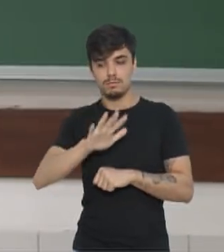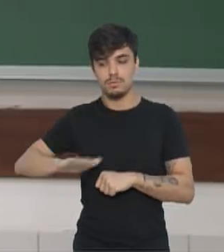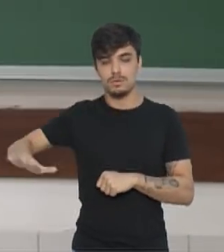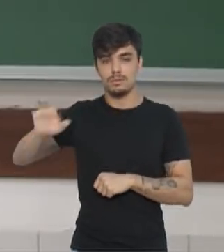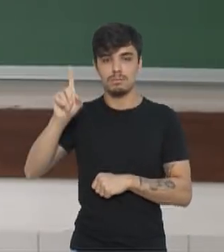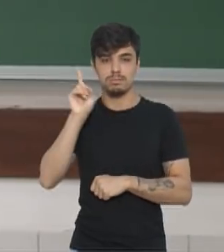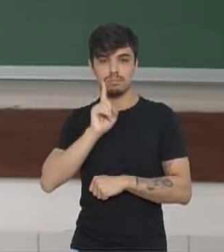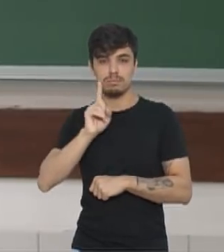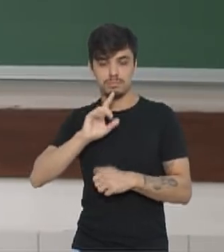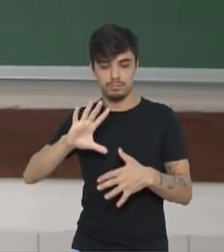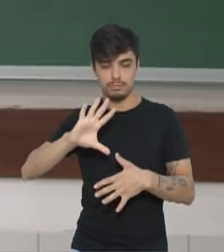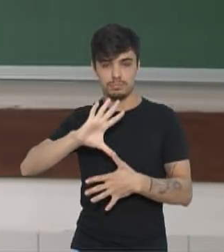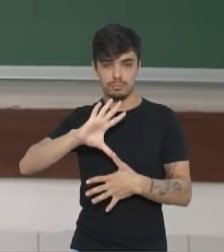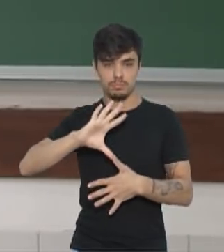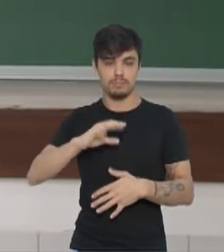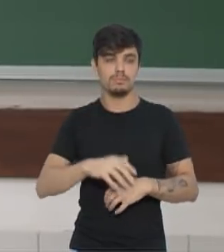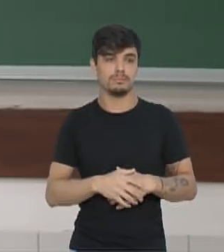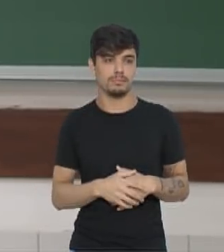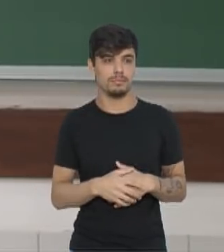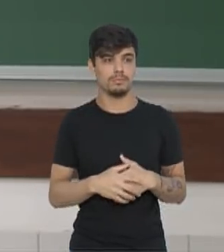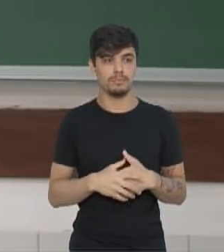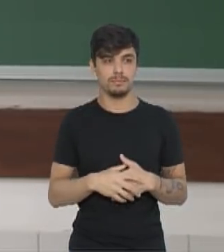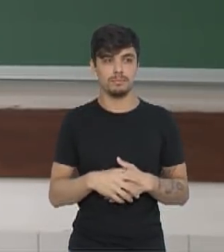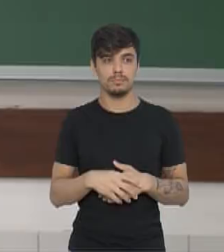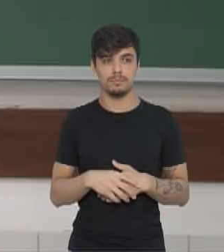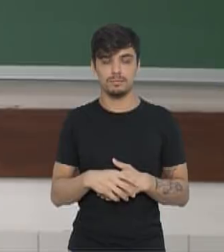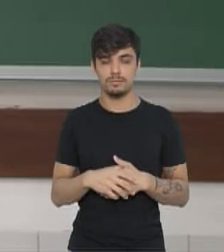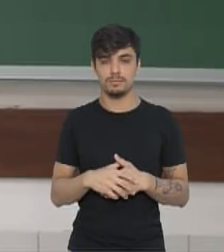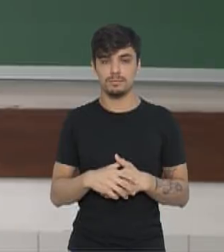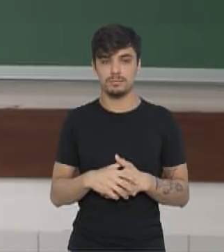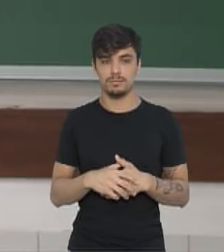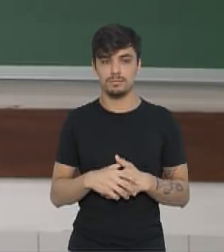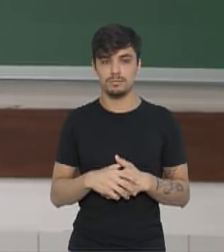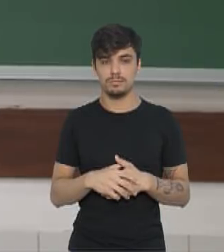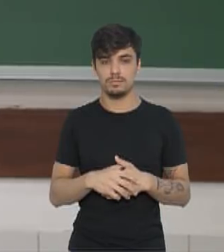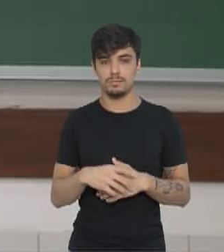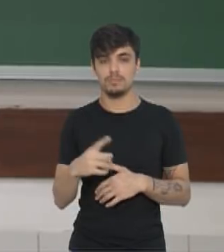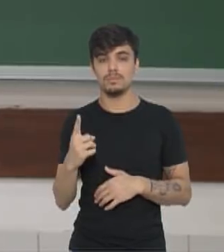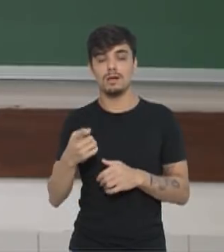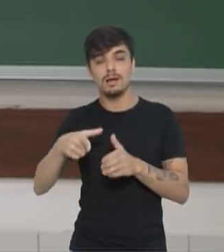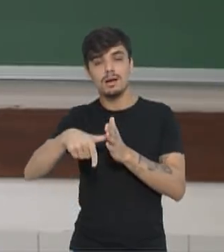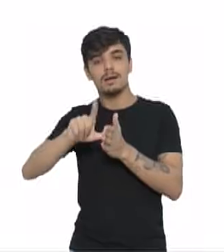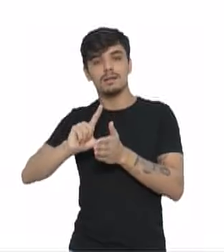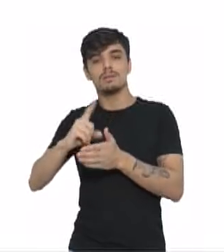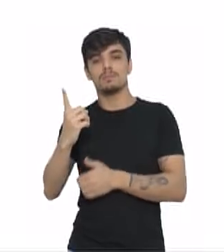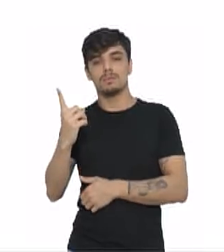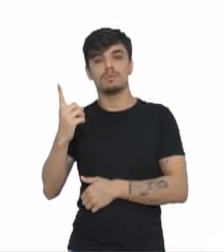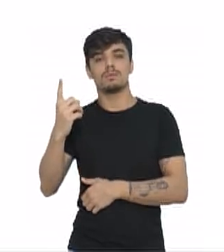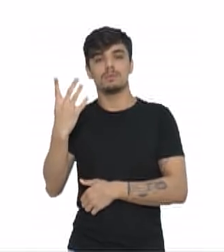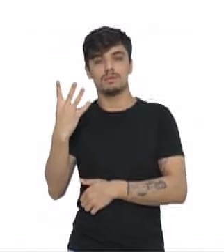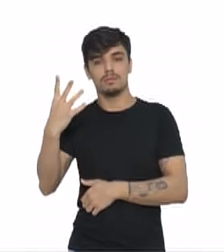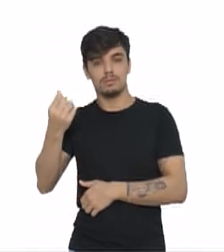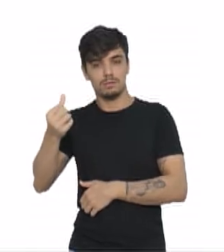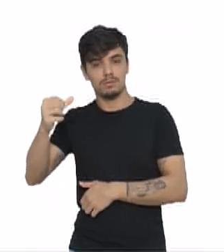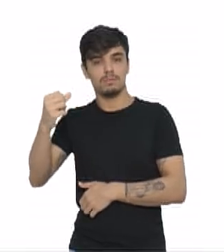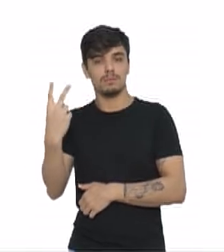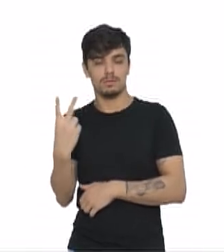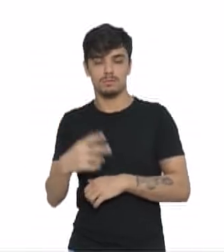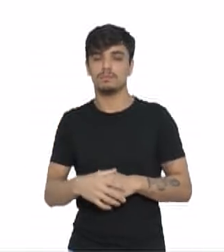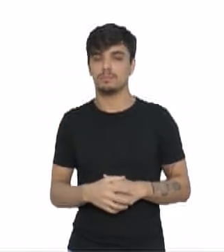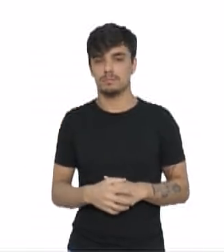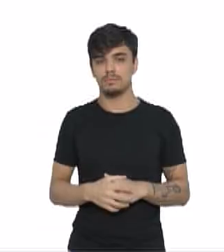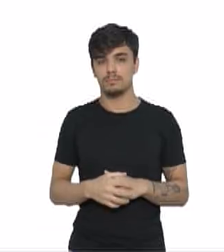americano, do continente americano. Certo? Isso que a gente estima antes de 1492, quando foi a chegada dos primeiros